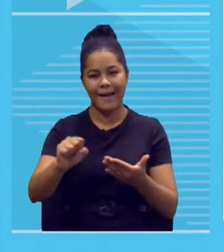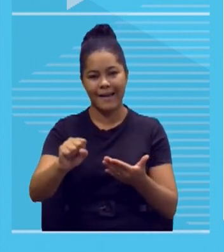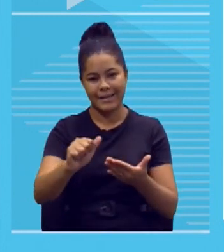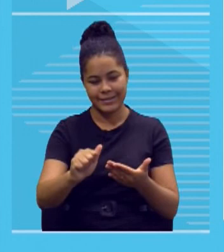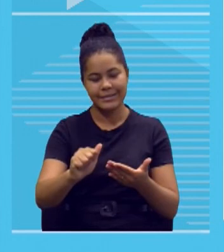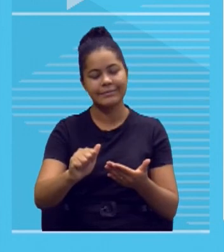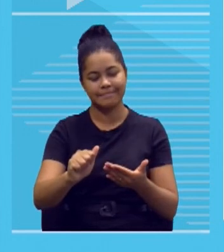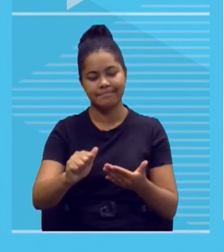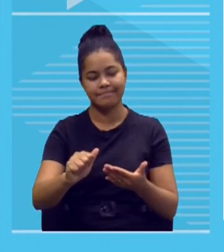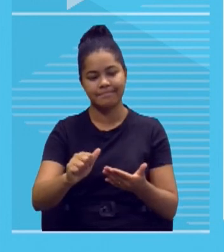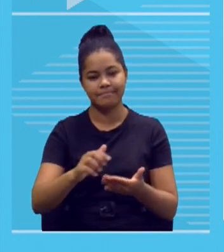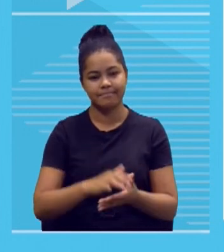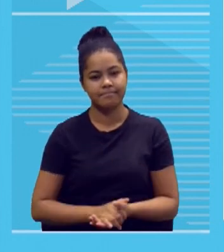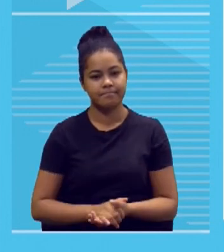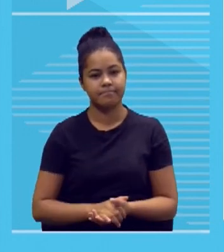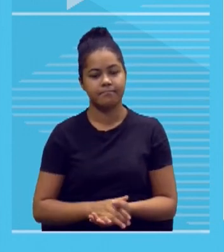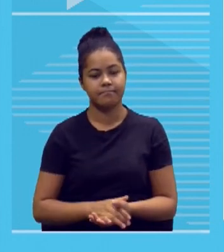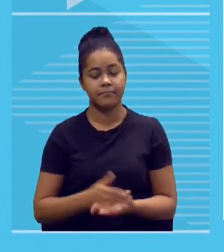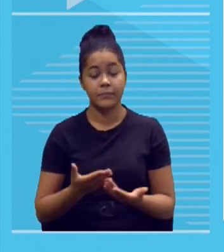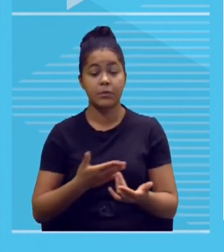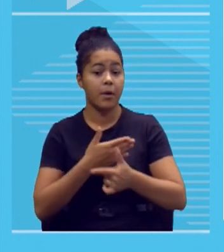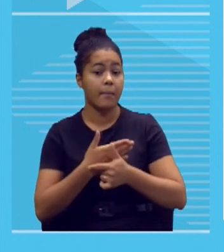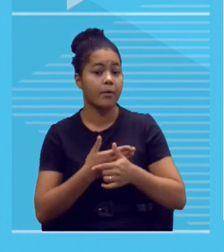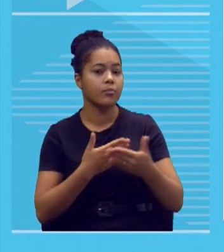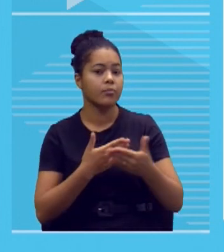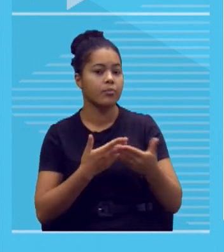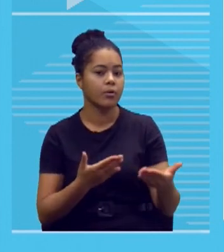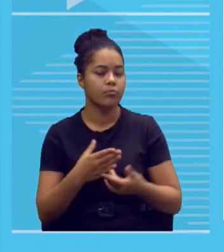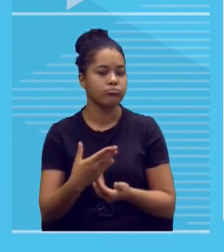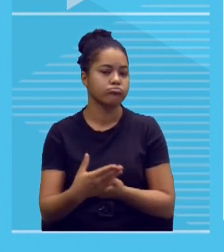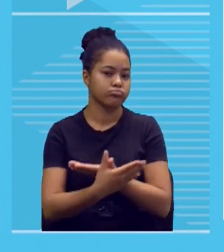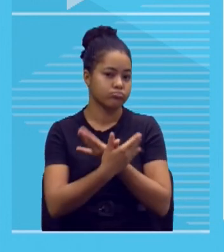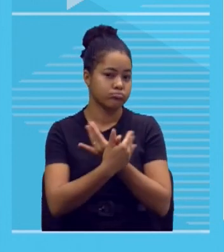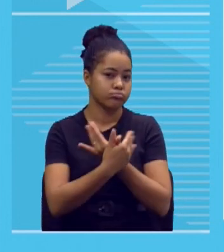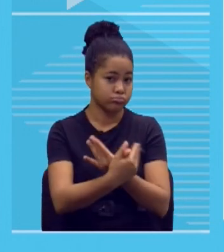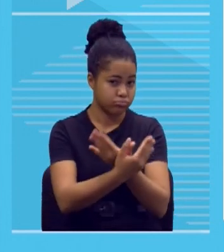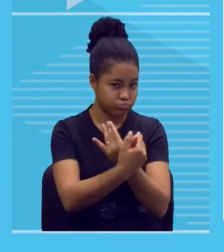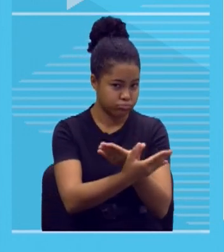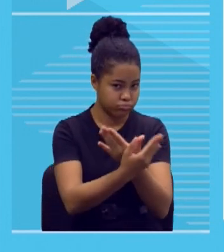qualquer asa serve para voar